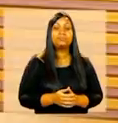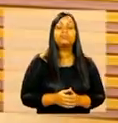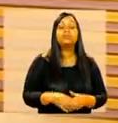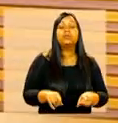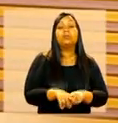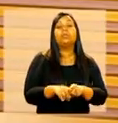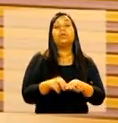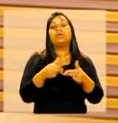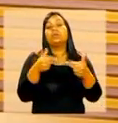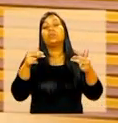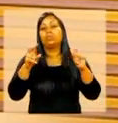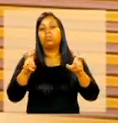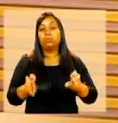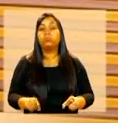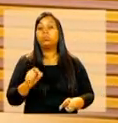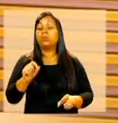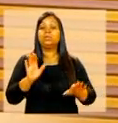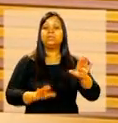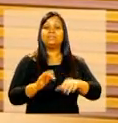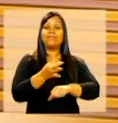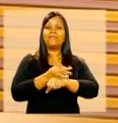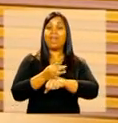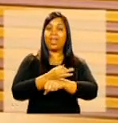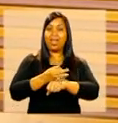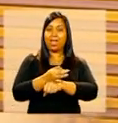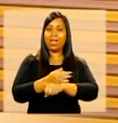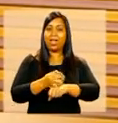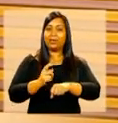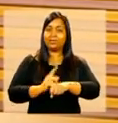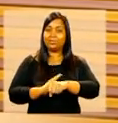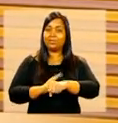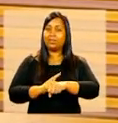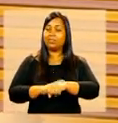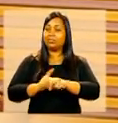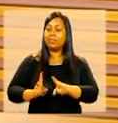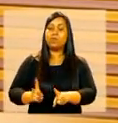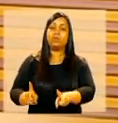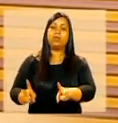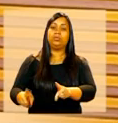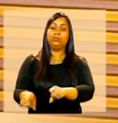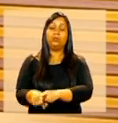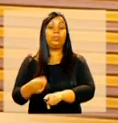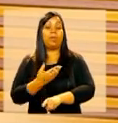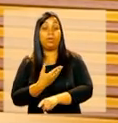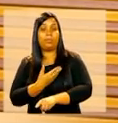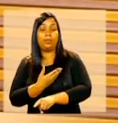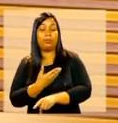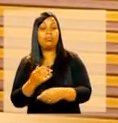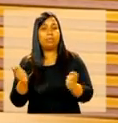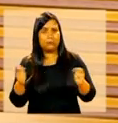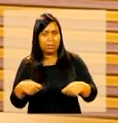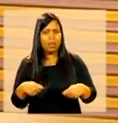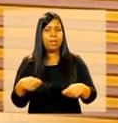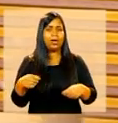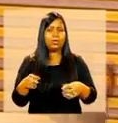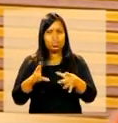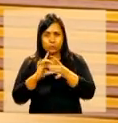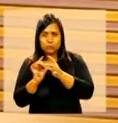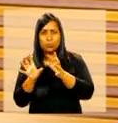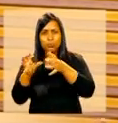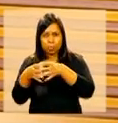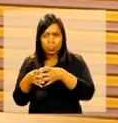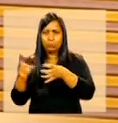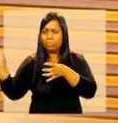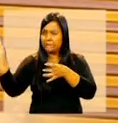questão, Carla, às vezes a gente não consegue tirar férias ao mesmo tempo que outros familiares ou até mesmo que os amigos. Tem como a gente se inserir em grupos